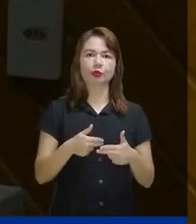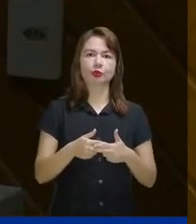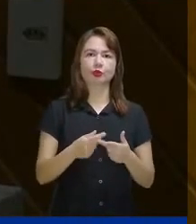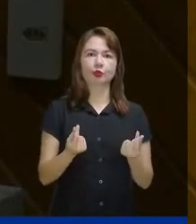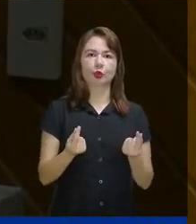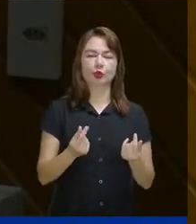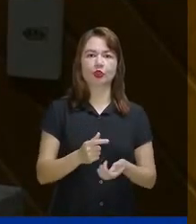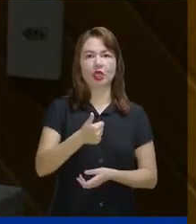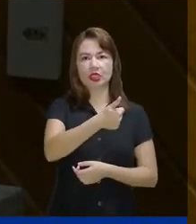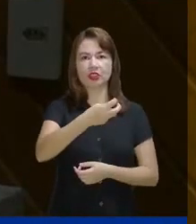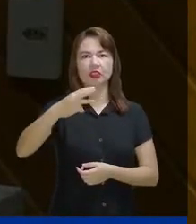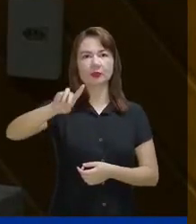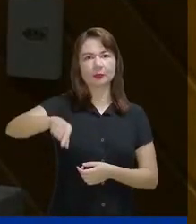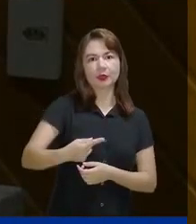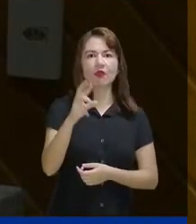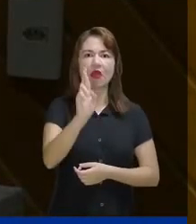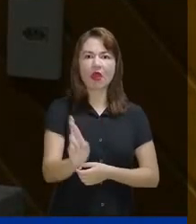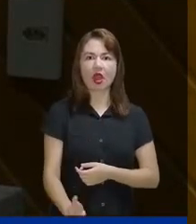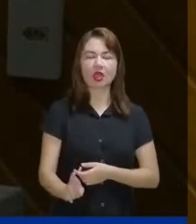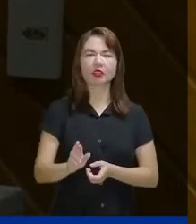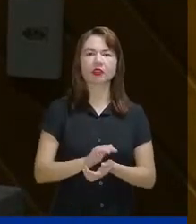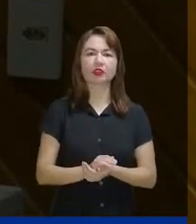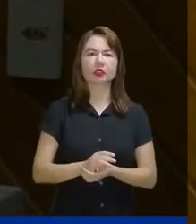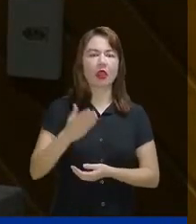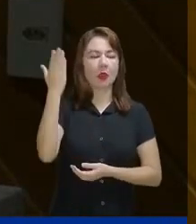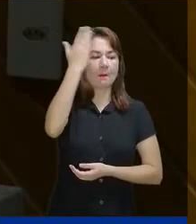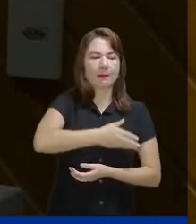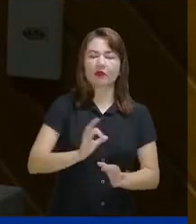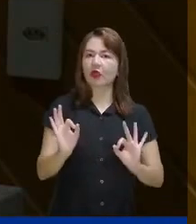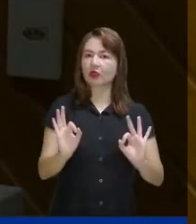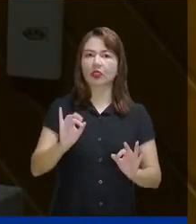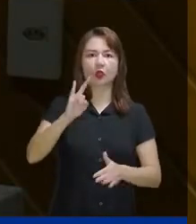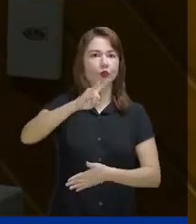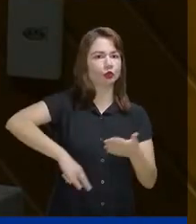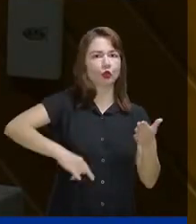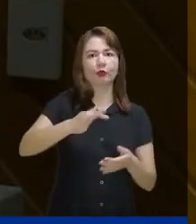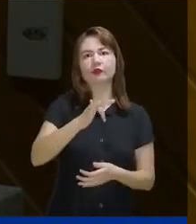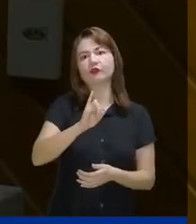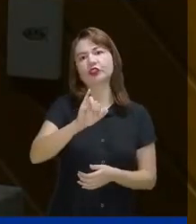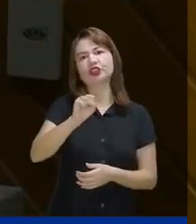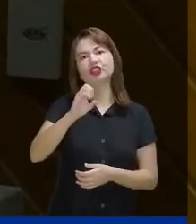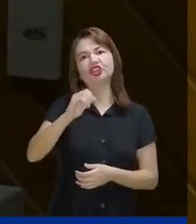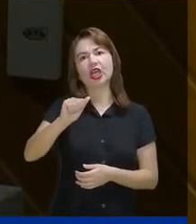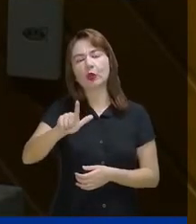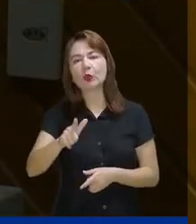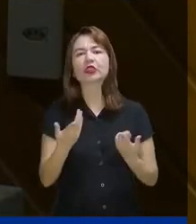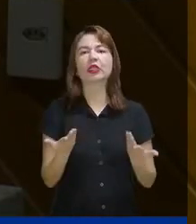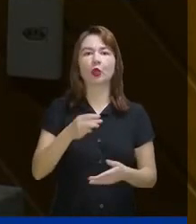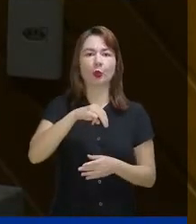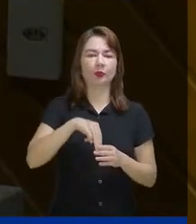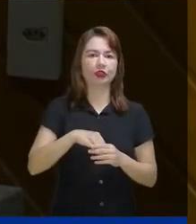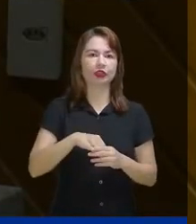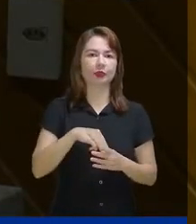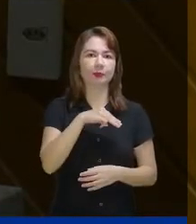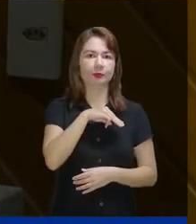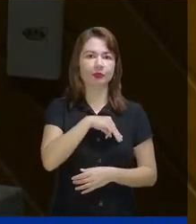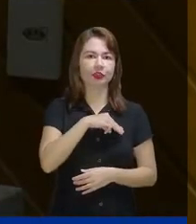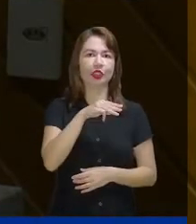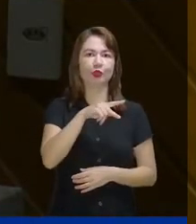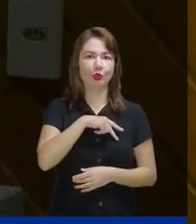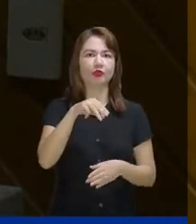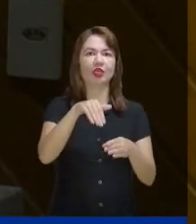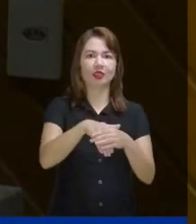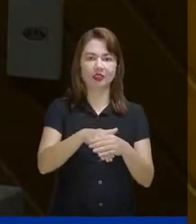no valor de R$ 13.000 em razão de não terem sido comprovados por documentos fiscais, enquanto o Ministério Público Eleitoral